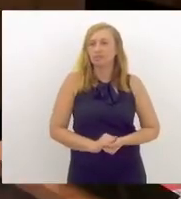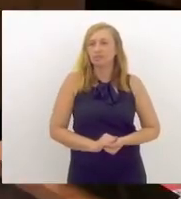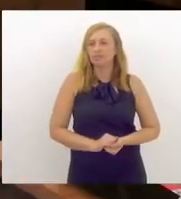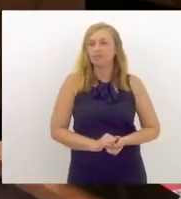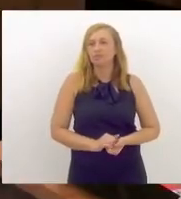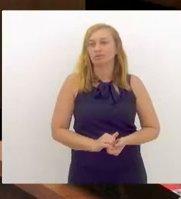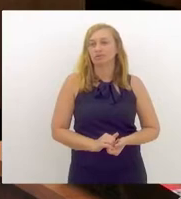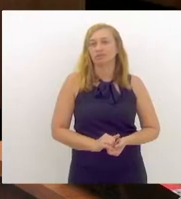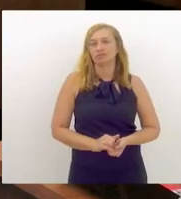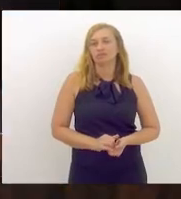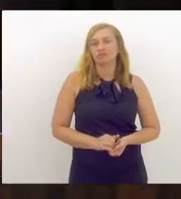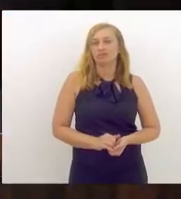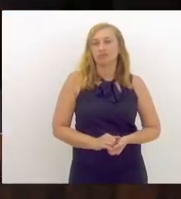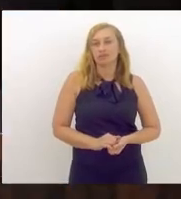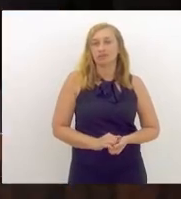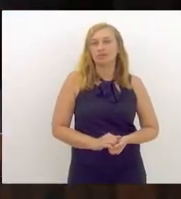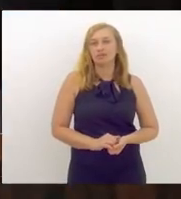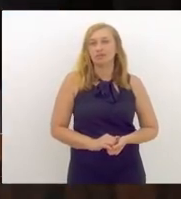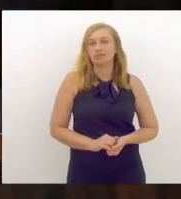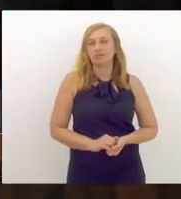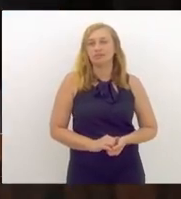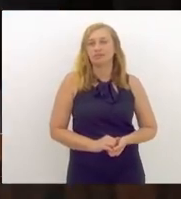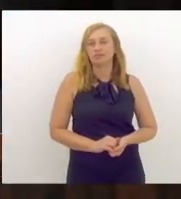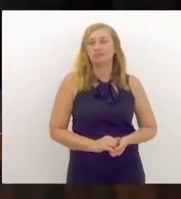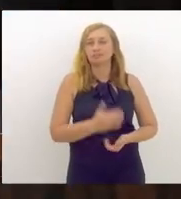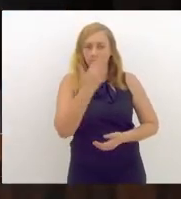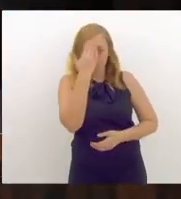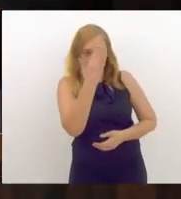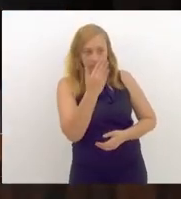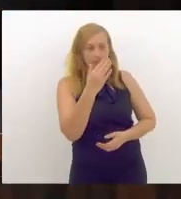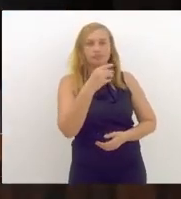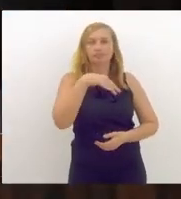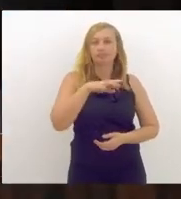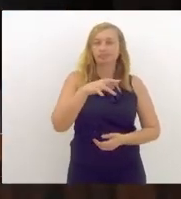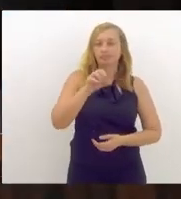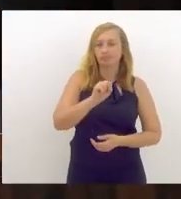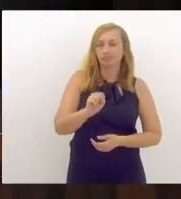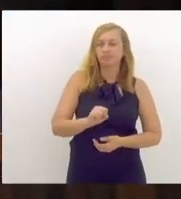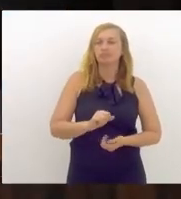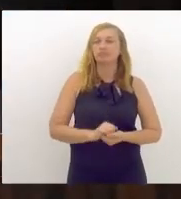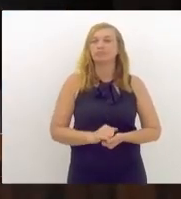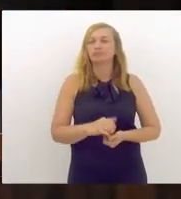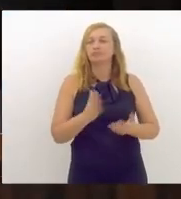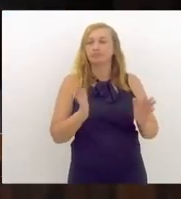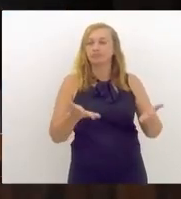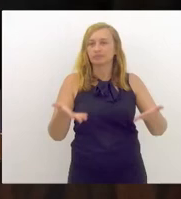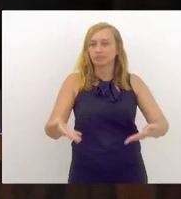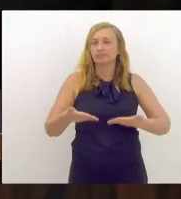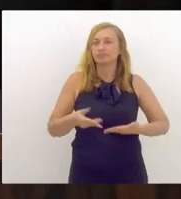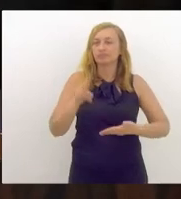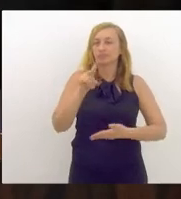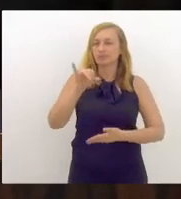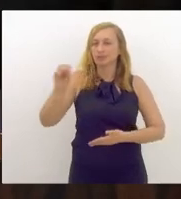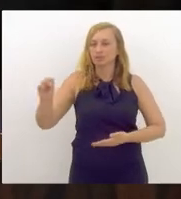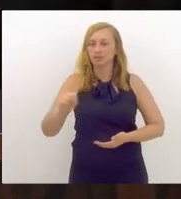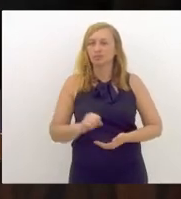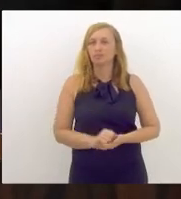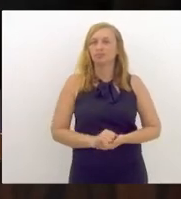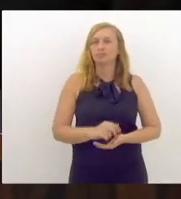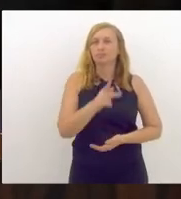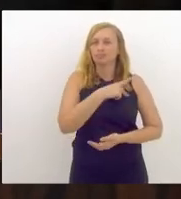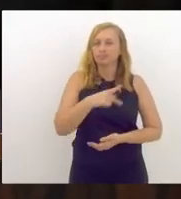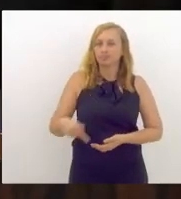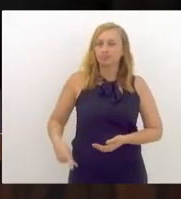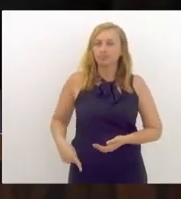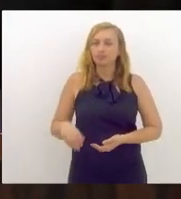Camila Marins A recíproca é verdadeira eu quero convidar agora nosso querido Vinicius Mesquita que é